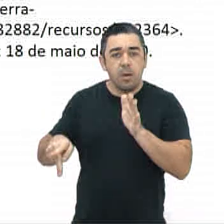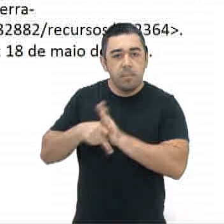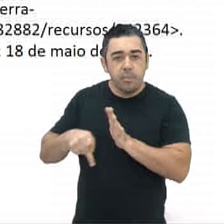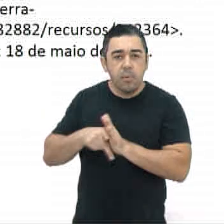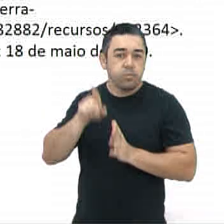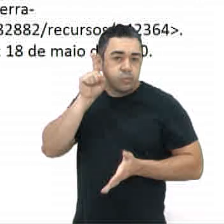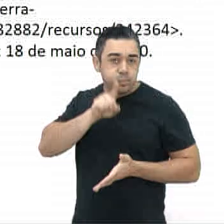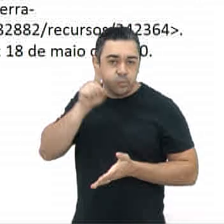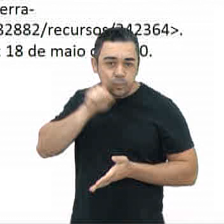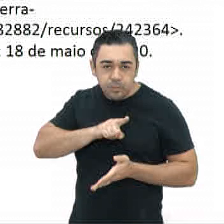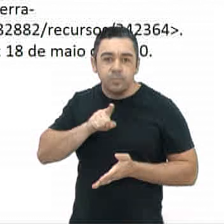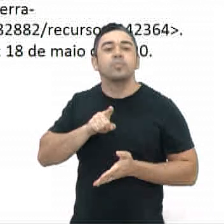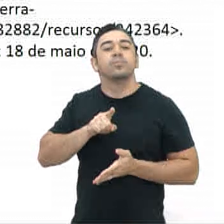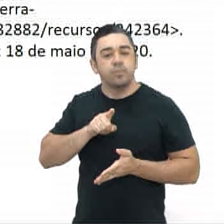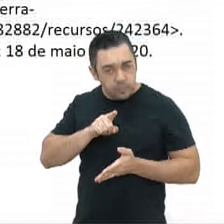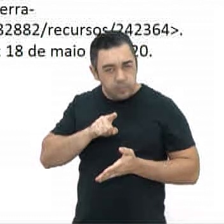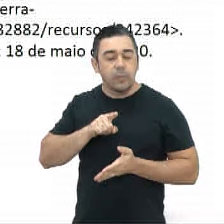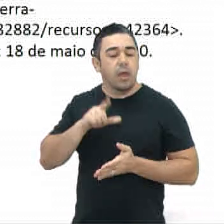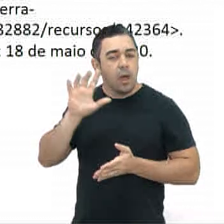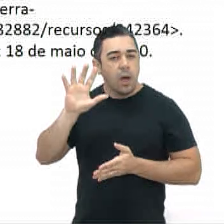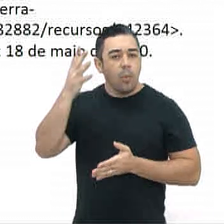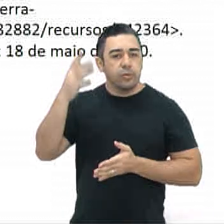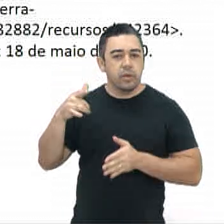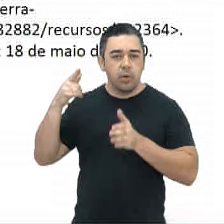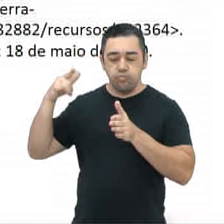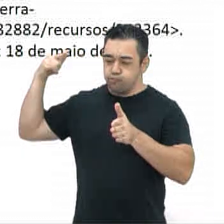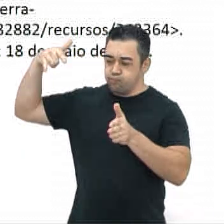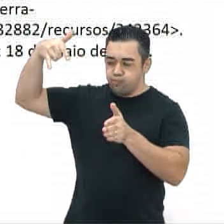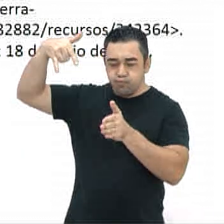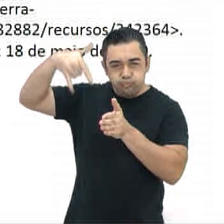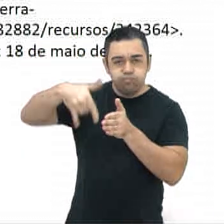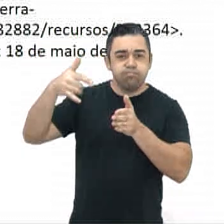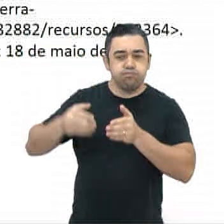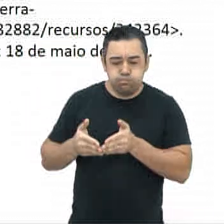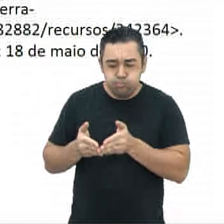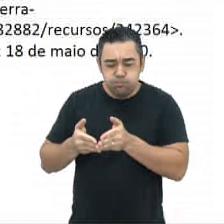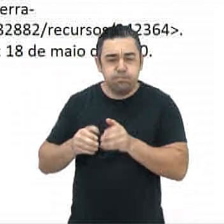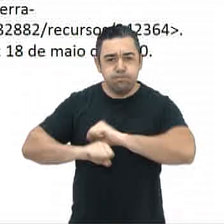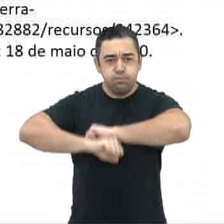das bases da Marinha norte-americana, foi onde ocorreu o ataque,